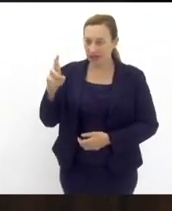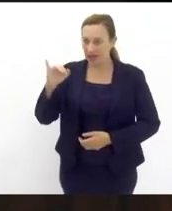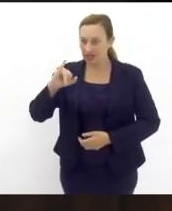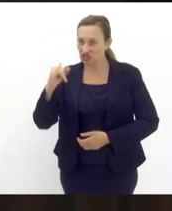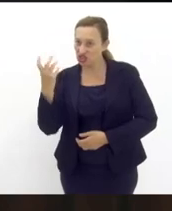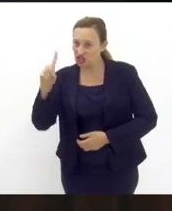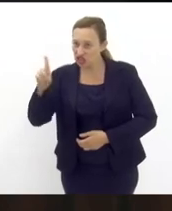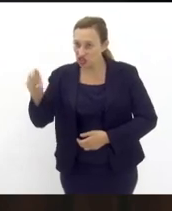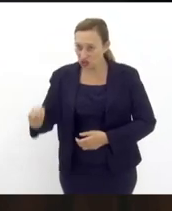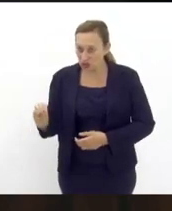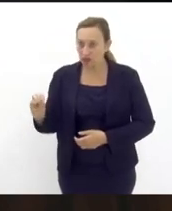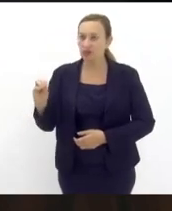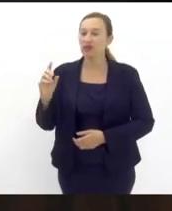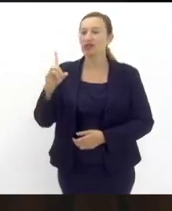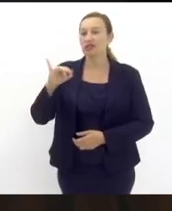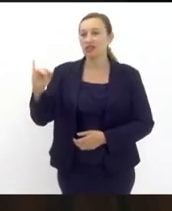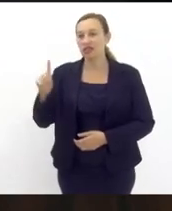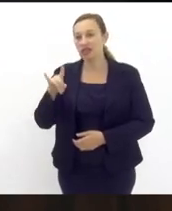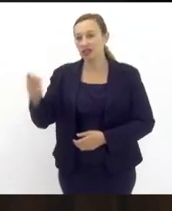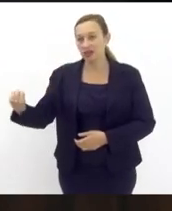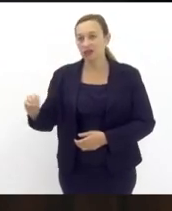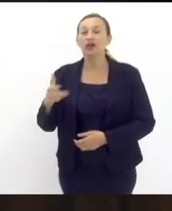deputados Vinícius